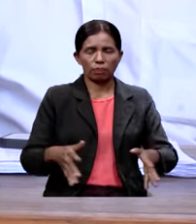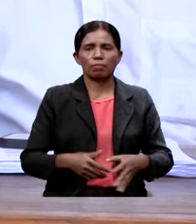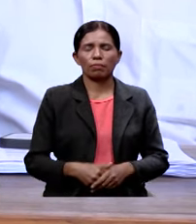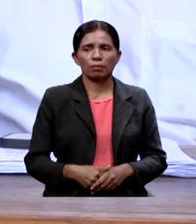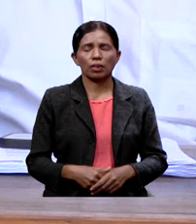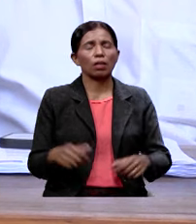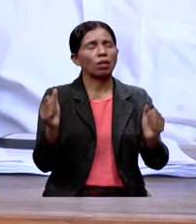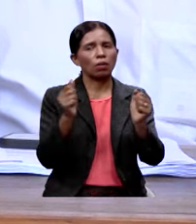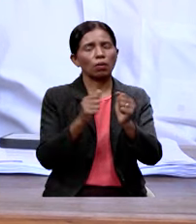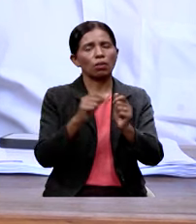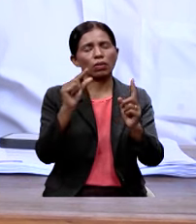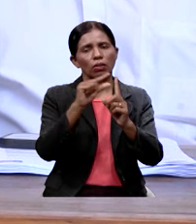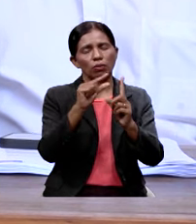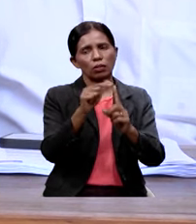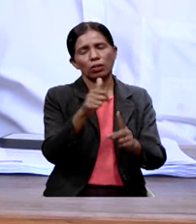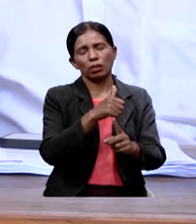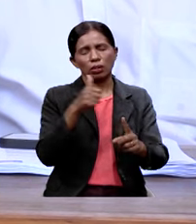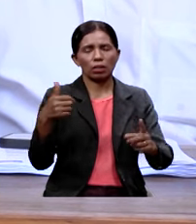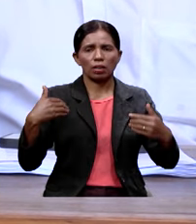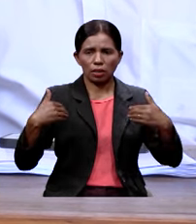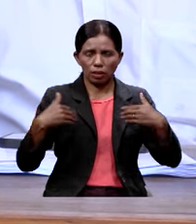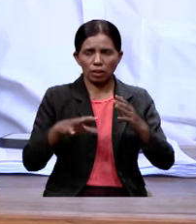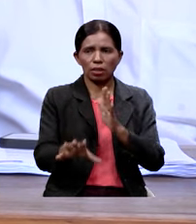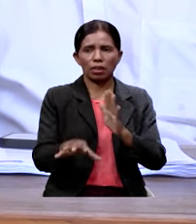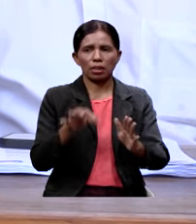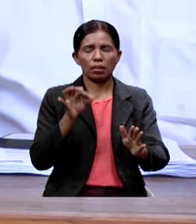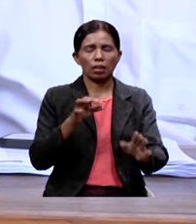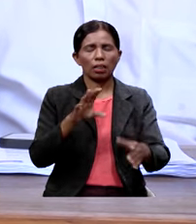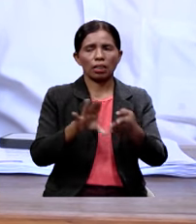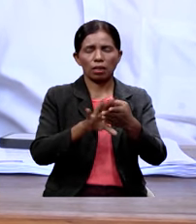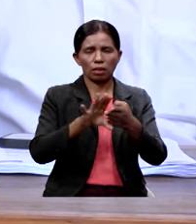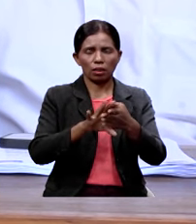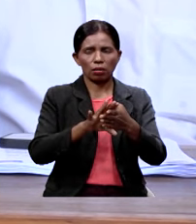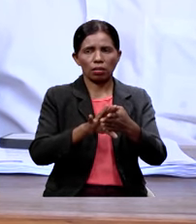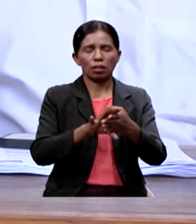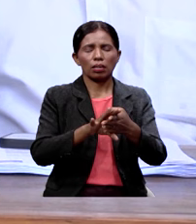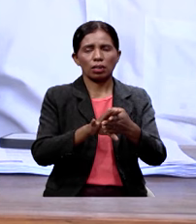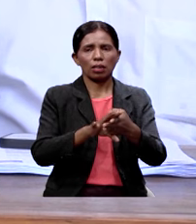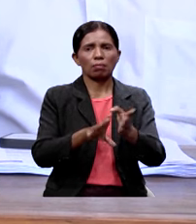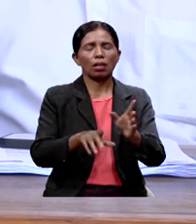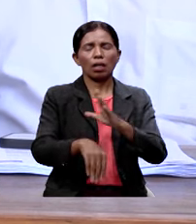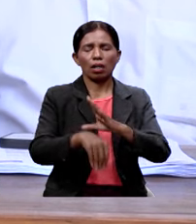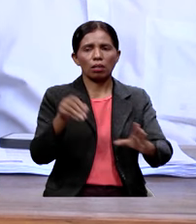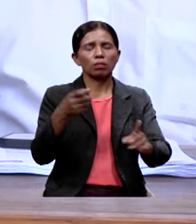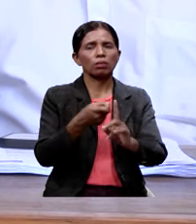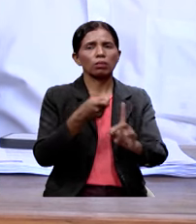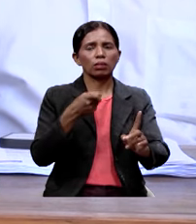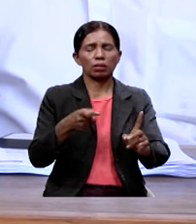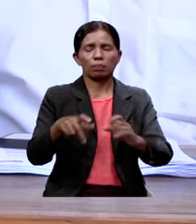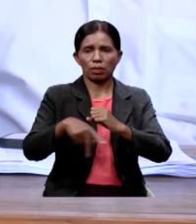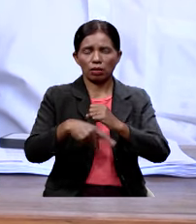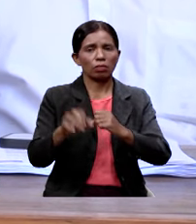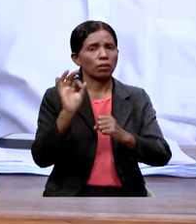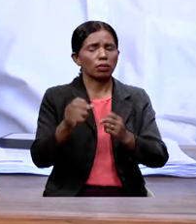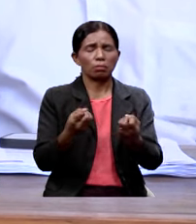Kaho lia fuancelo, retan derrota eleitoral ida nebe atlio. E a